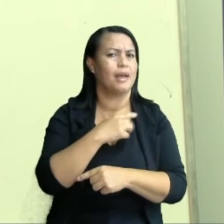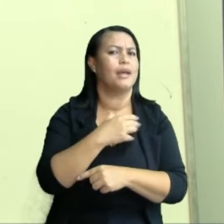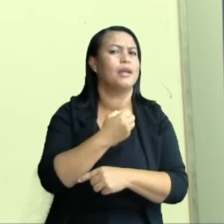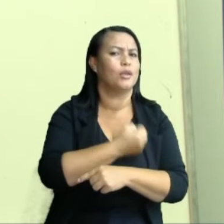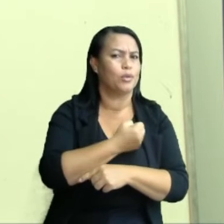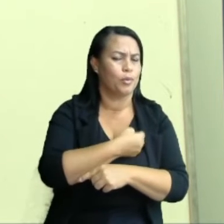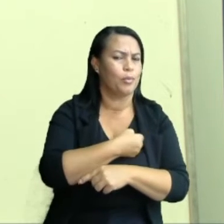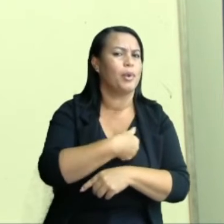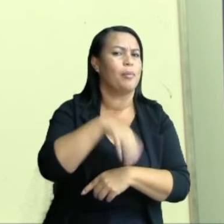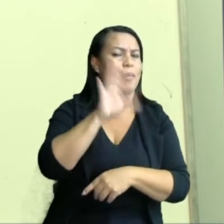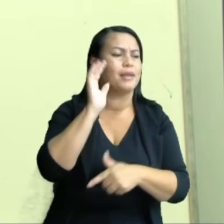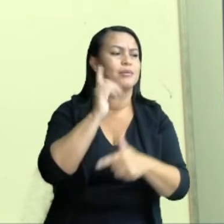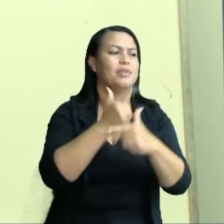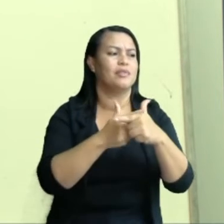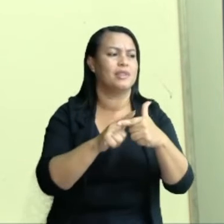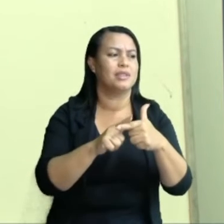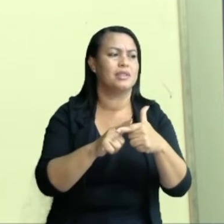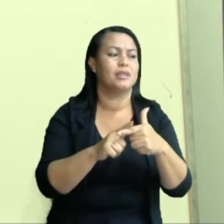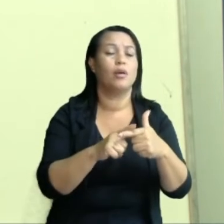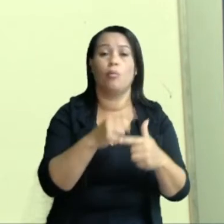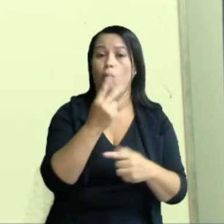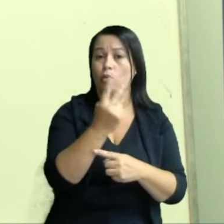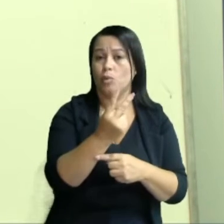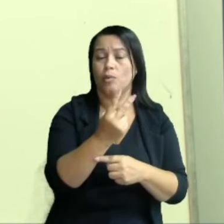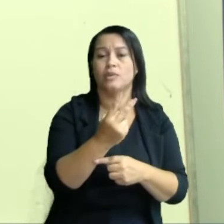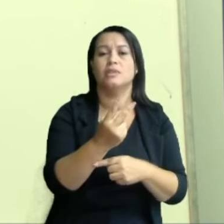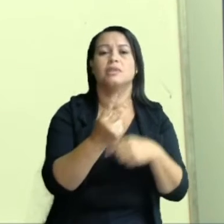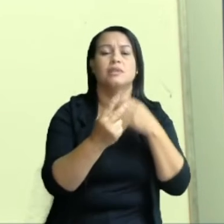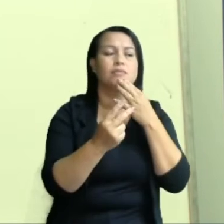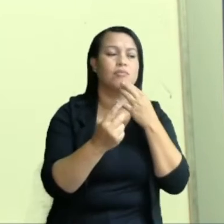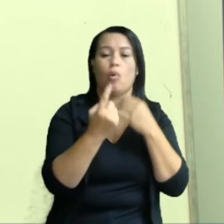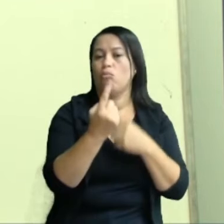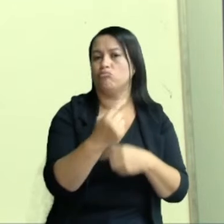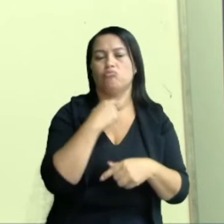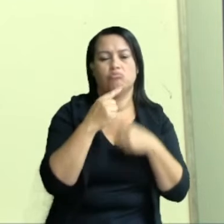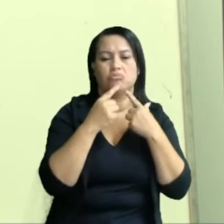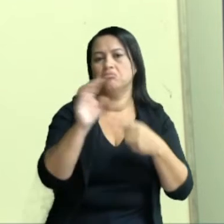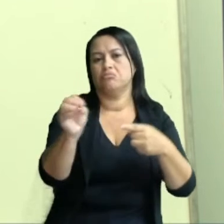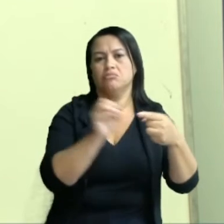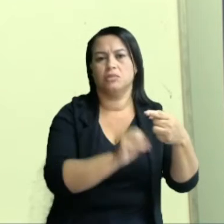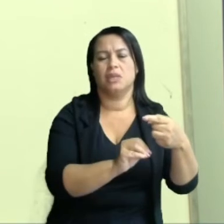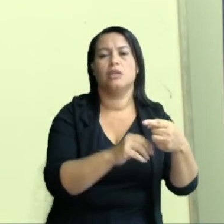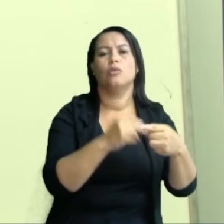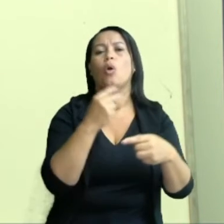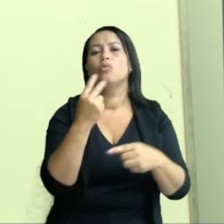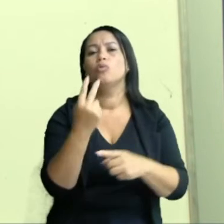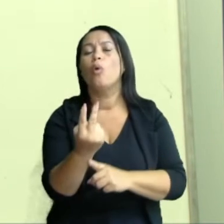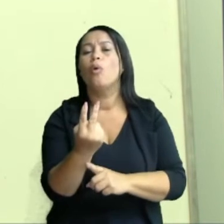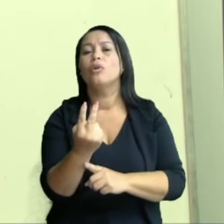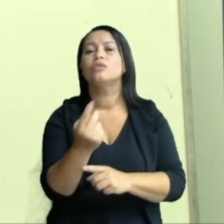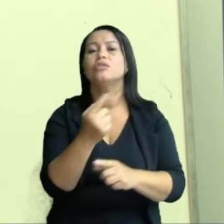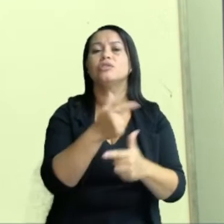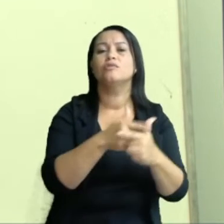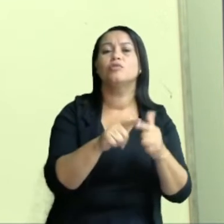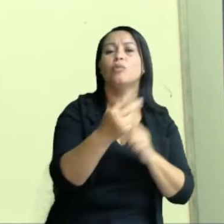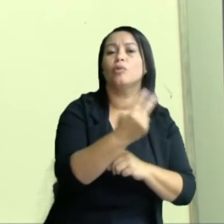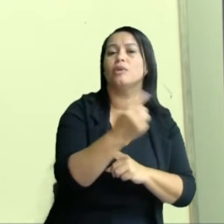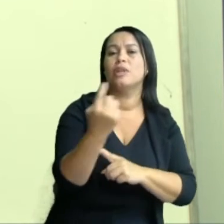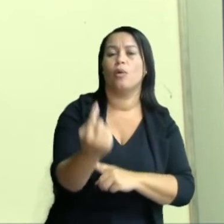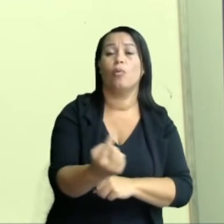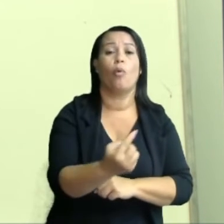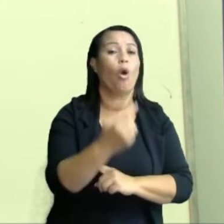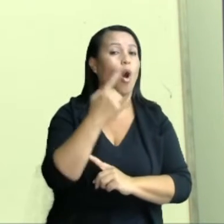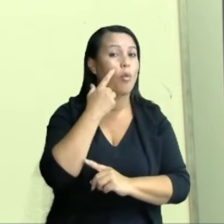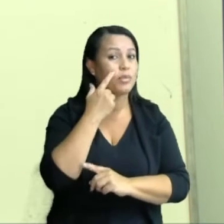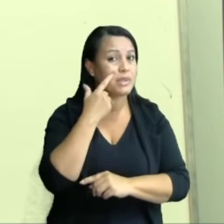para dividir. Vou dividir por 2. 1 não dá, eu repito. 2 dividido por 2 é 1.